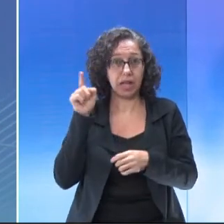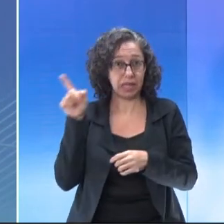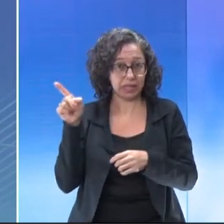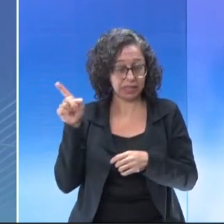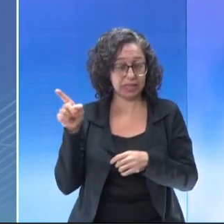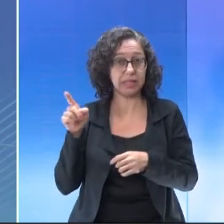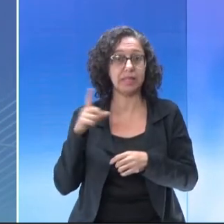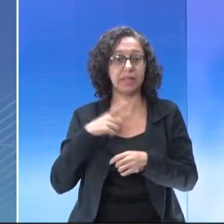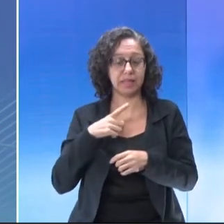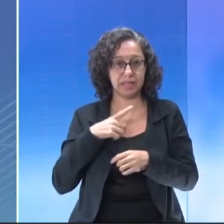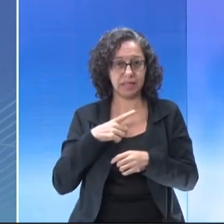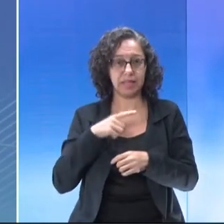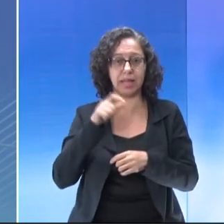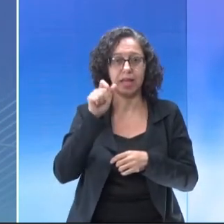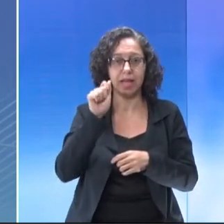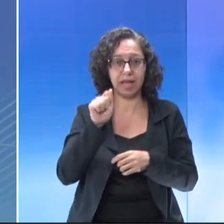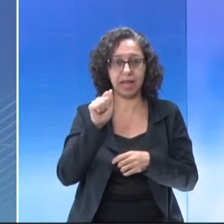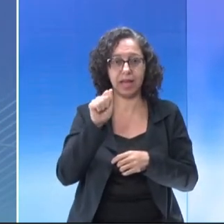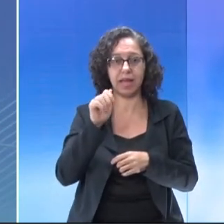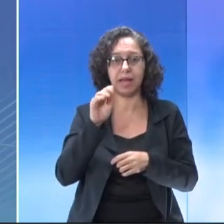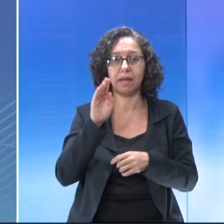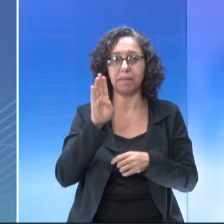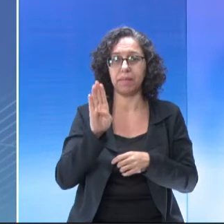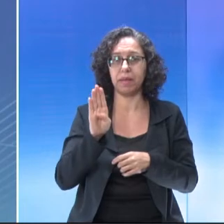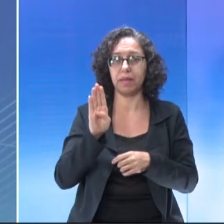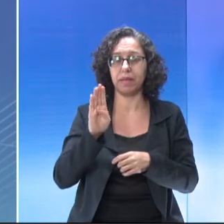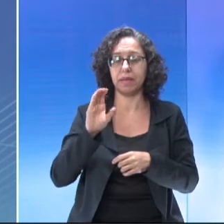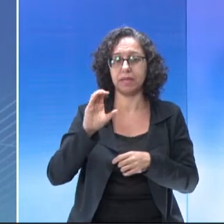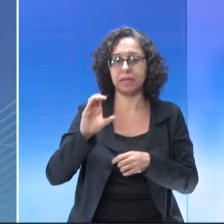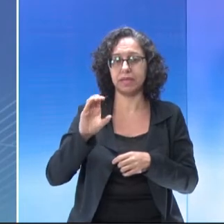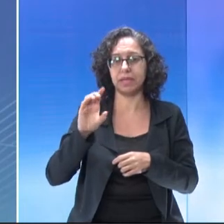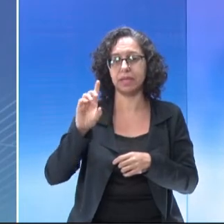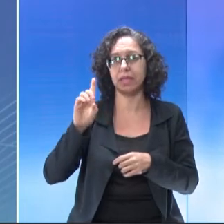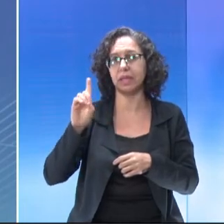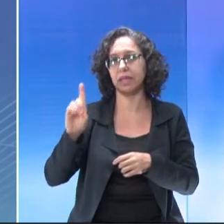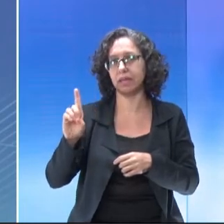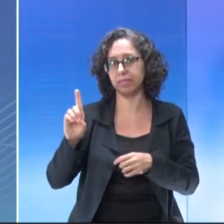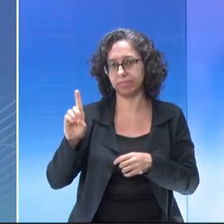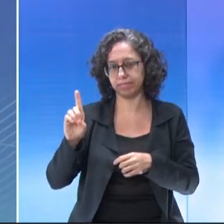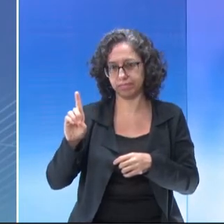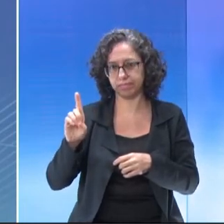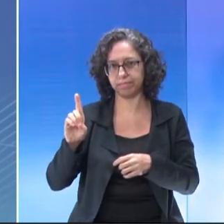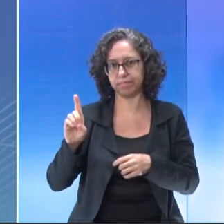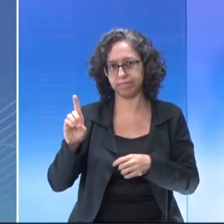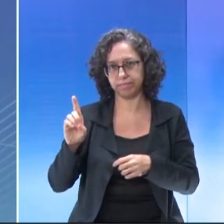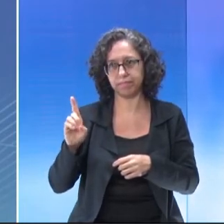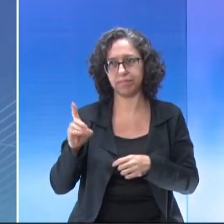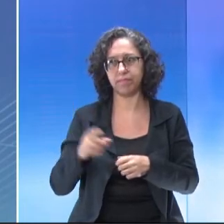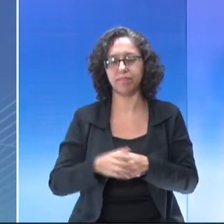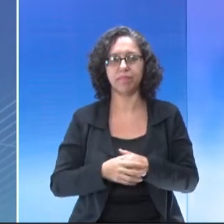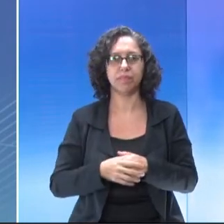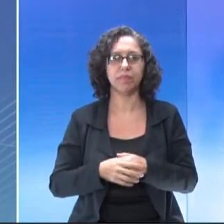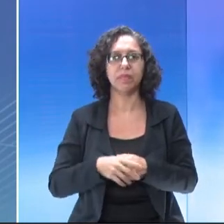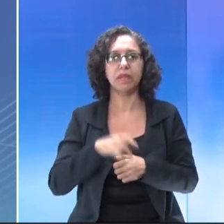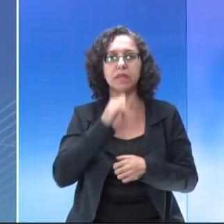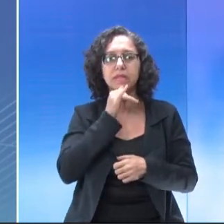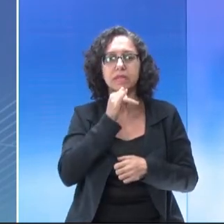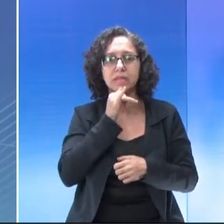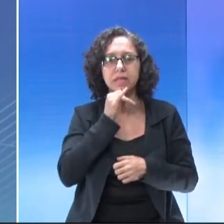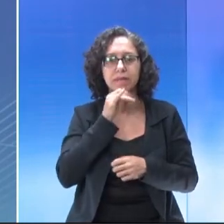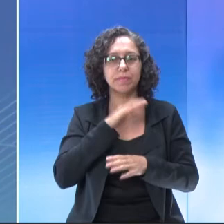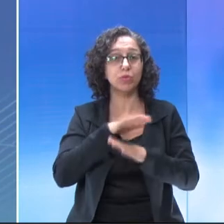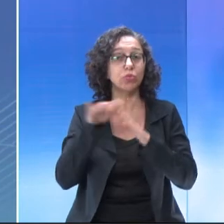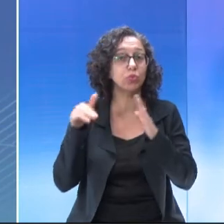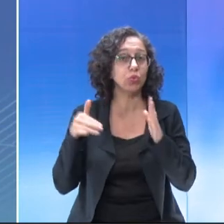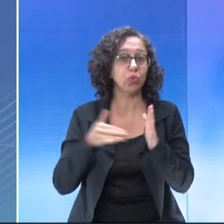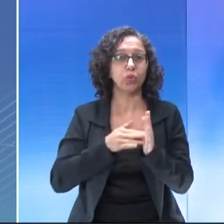E. Aqui vocês já observaram que eu tenho A, B, C e D, 4 alternativas. Segundo, eu tenho,